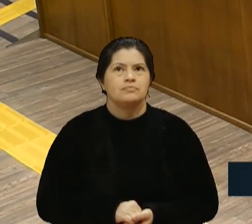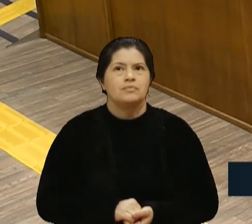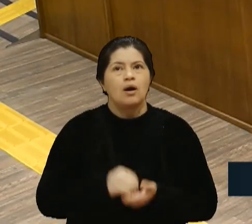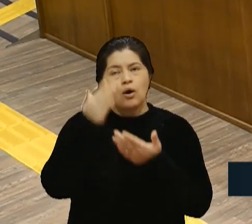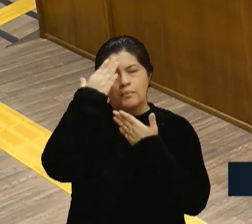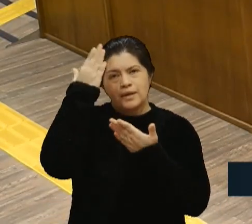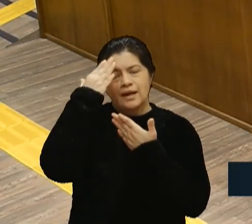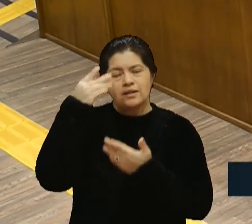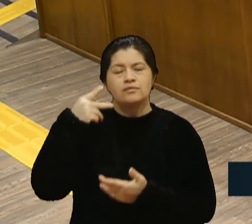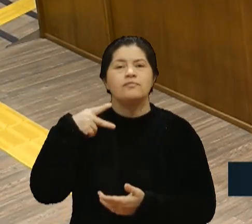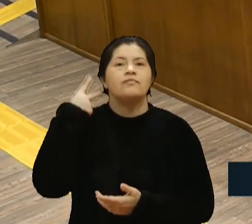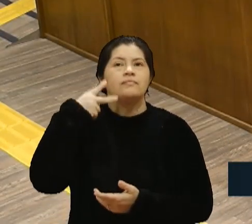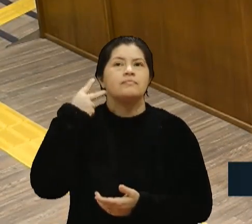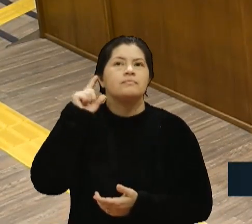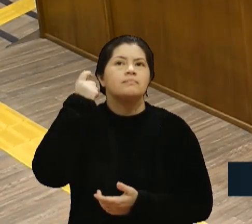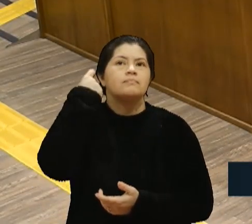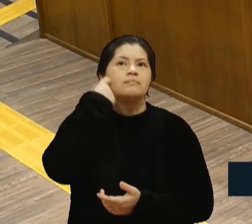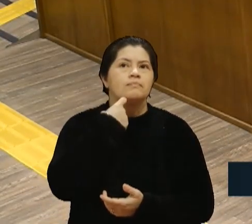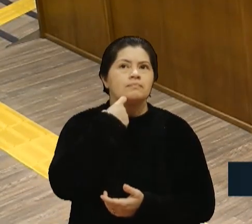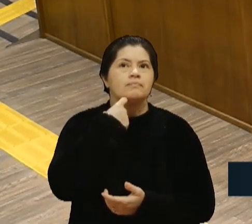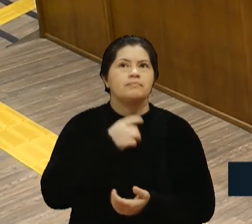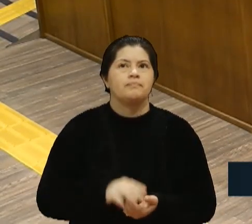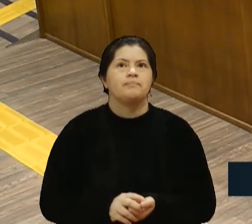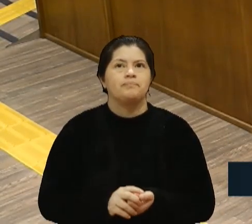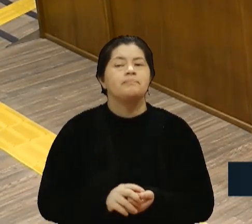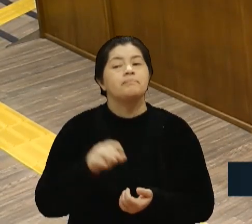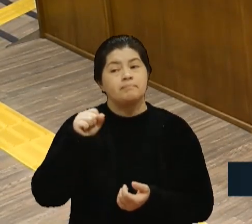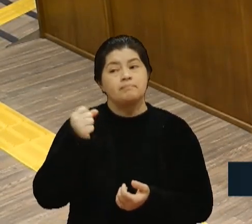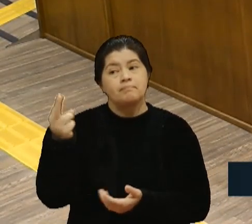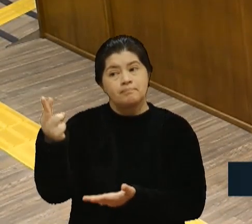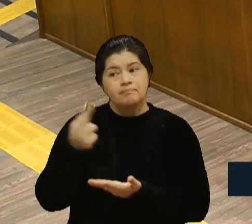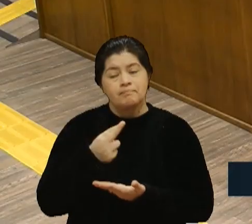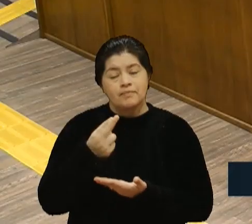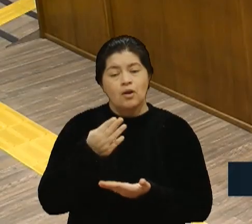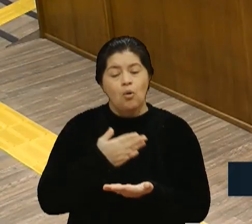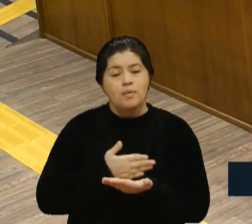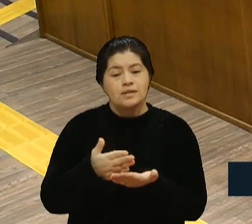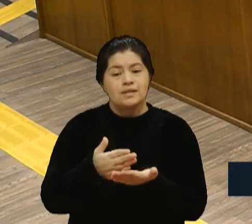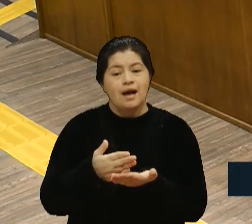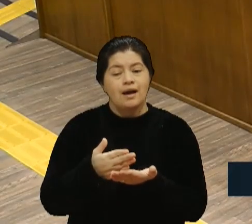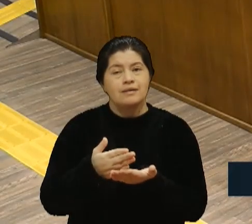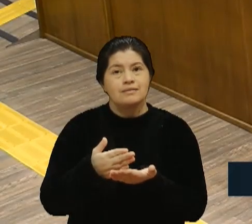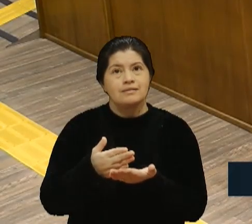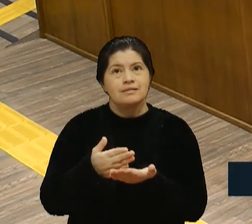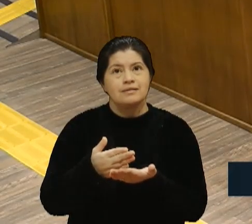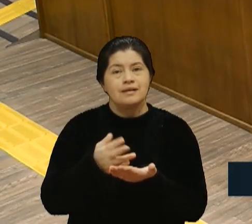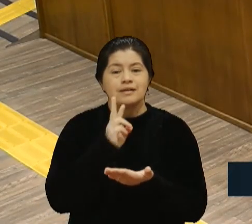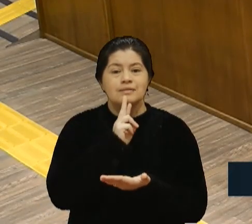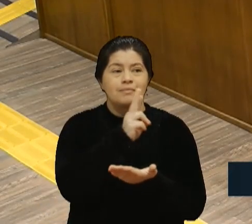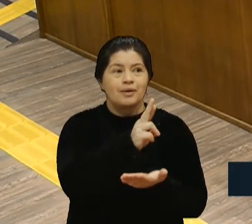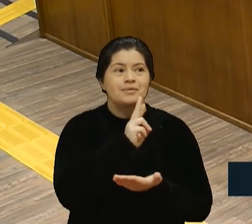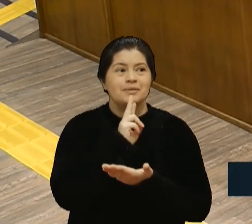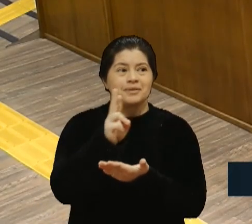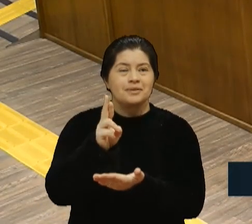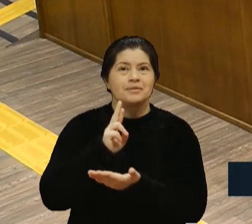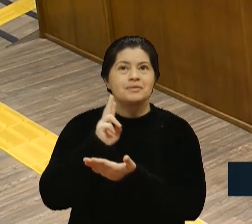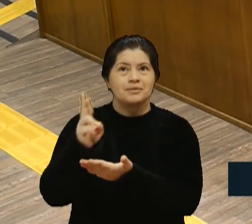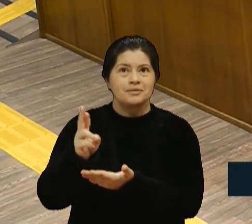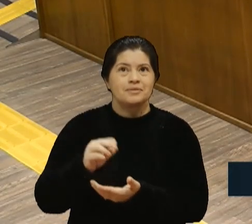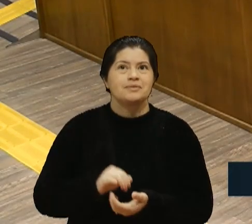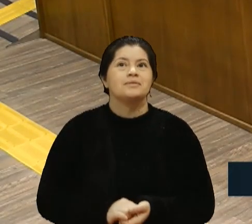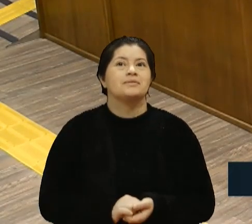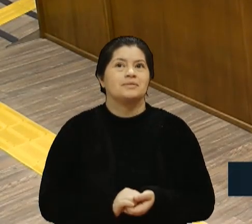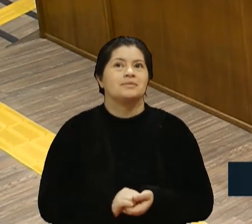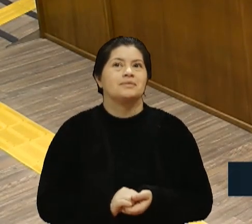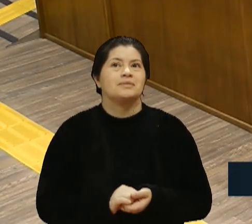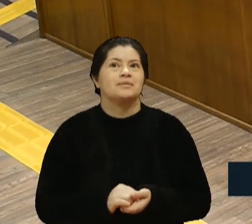Obrigado, vereador Caleb Garbim. Agora sim, secretário, o senhor pode começar a sua manifestação de respostas das perguntas dos vereadores